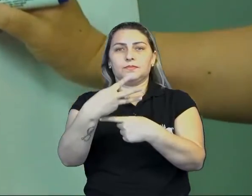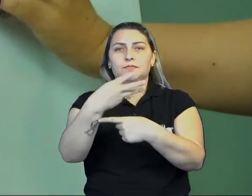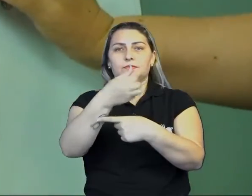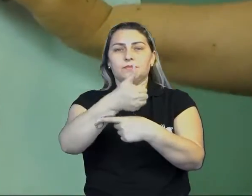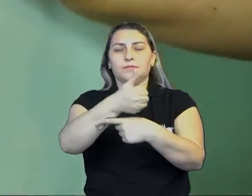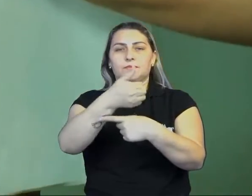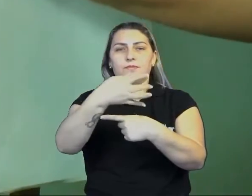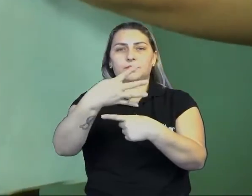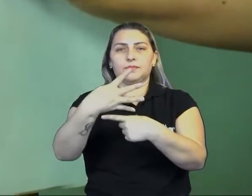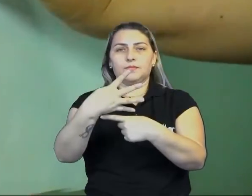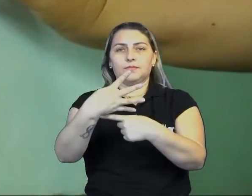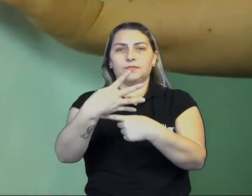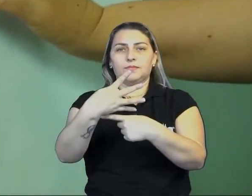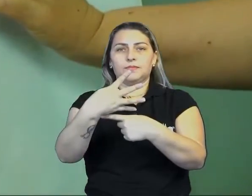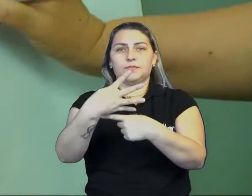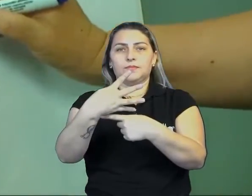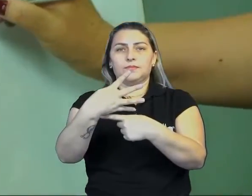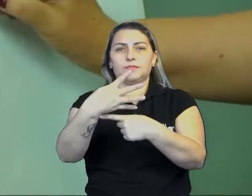13,